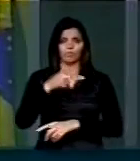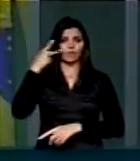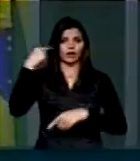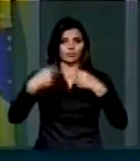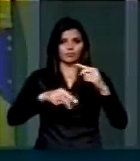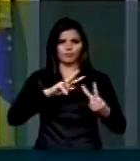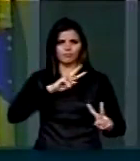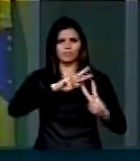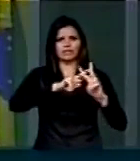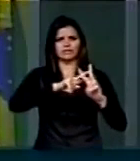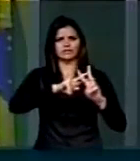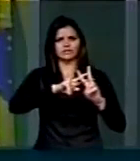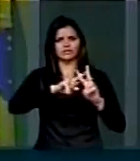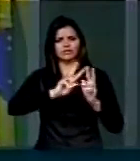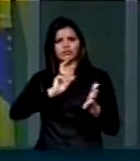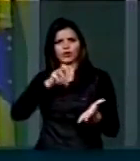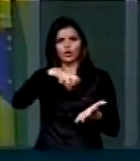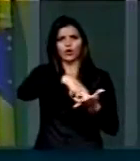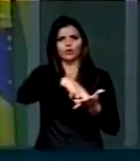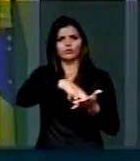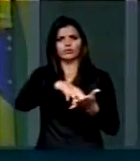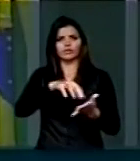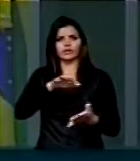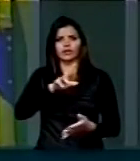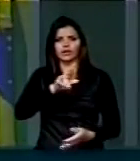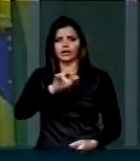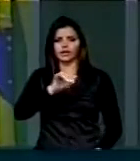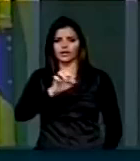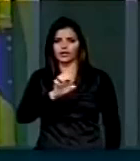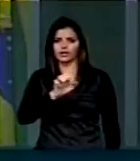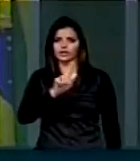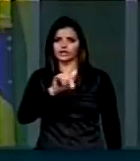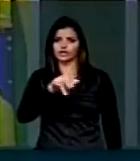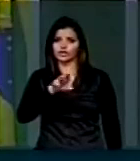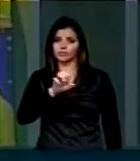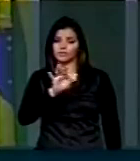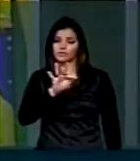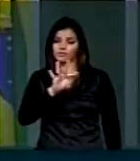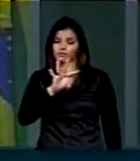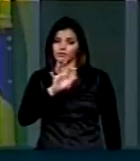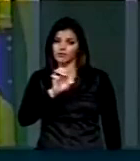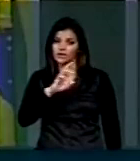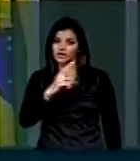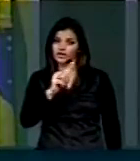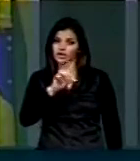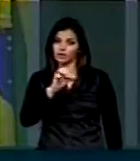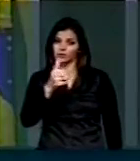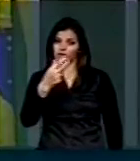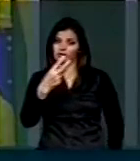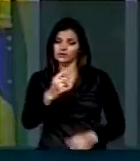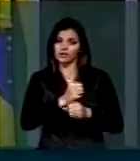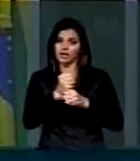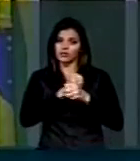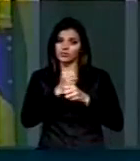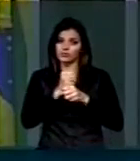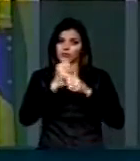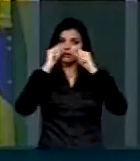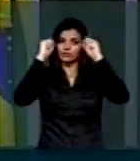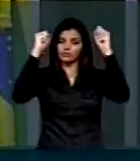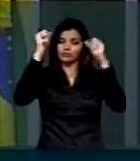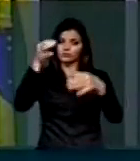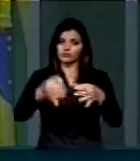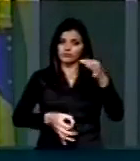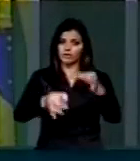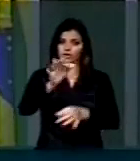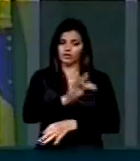presidiário condenado em regime fechado pela mais alta corte do país, com suas prerrogativas políticas suspensas